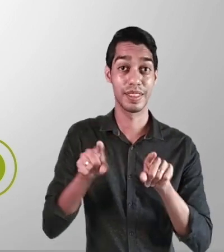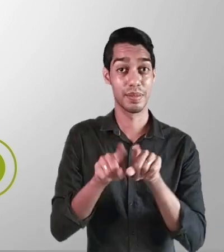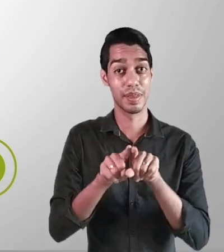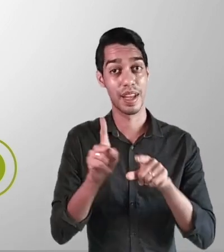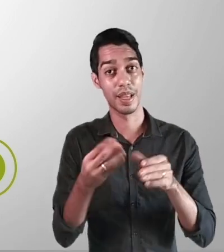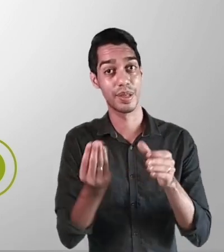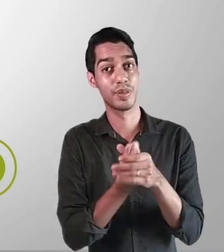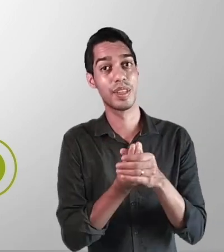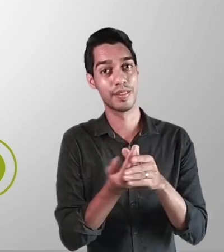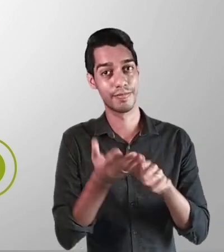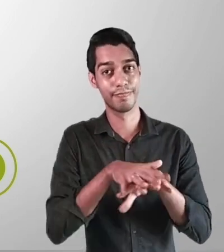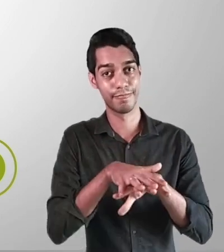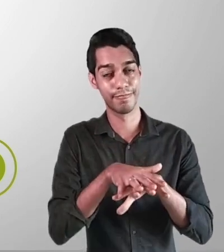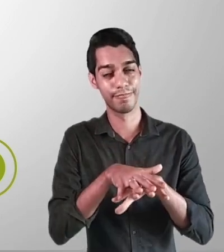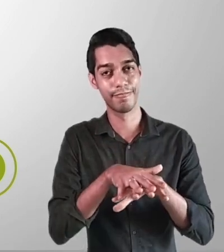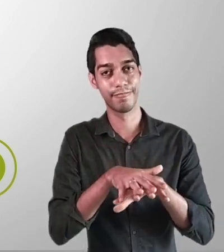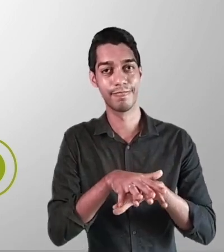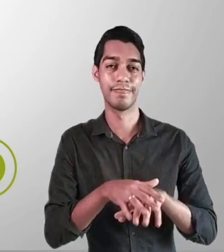financeira.